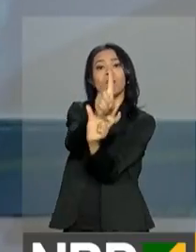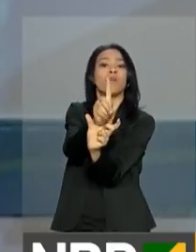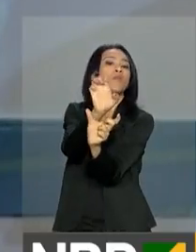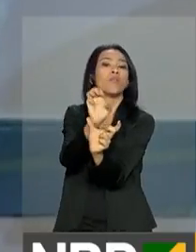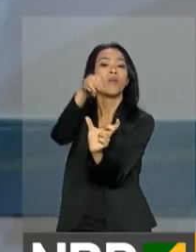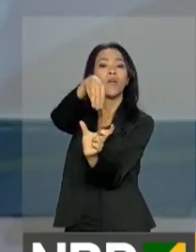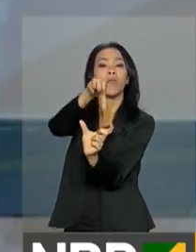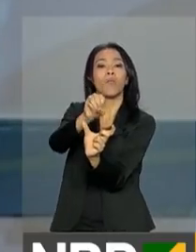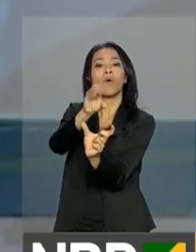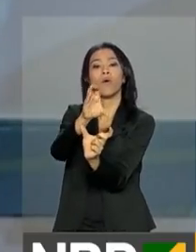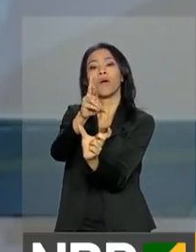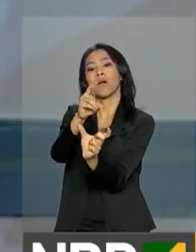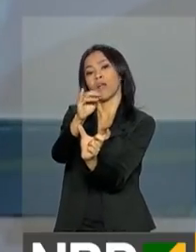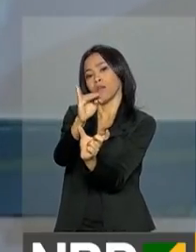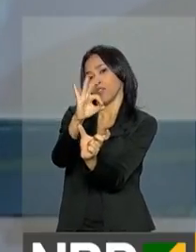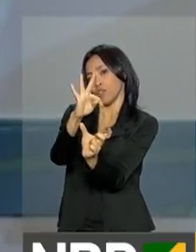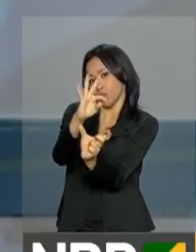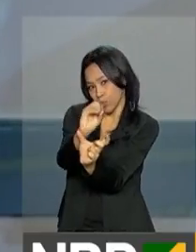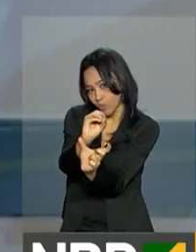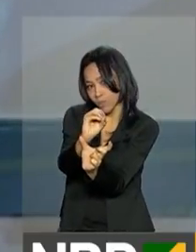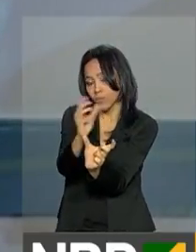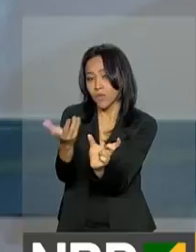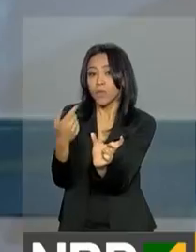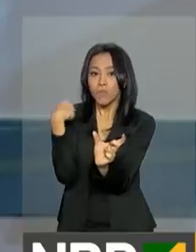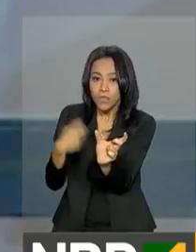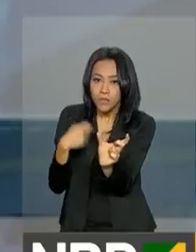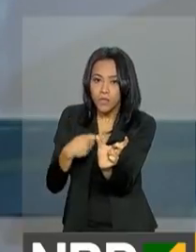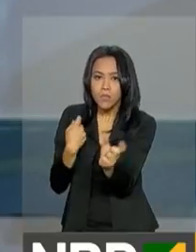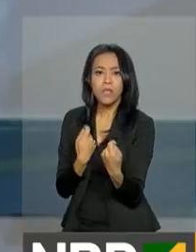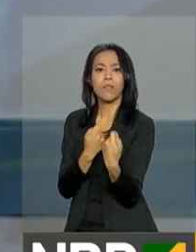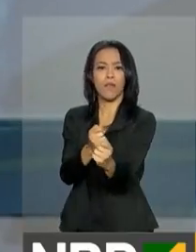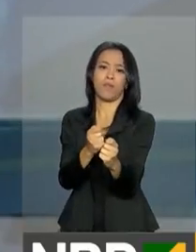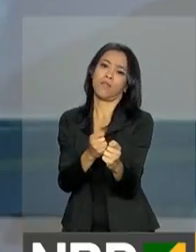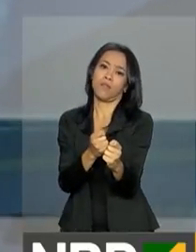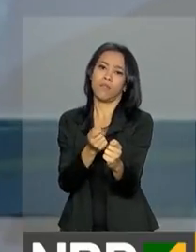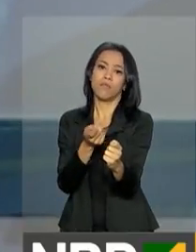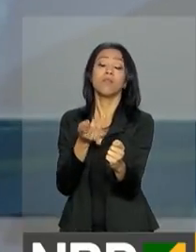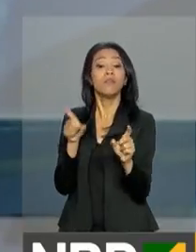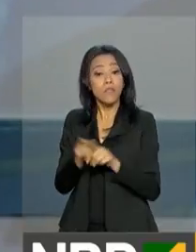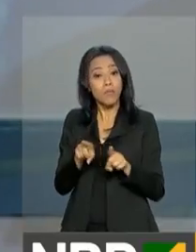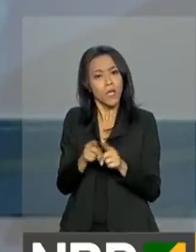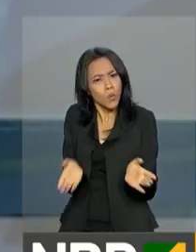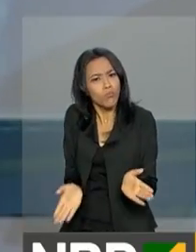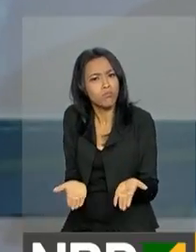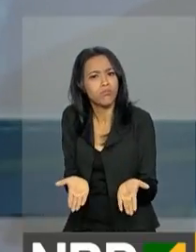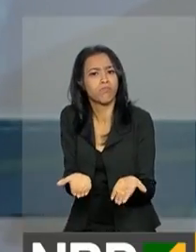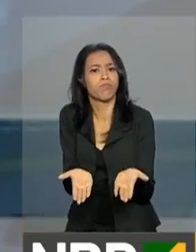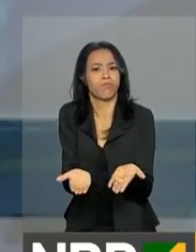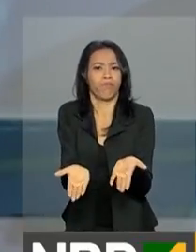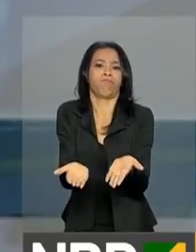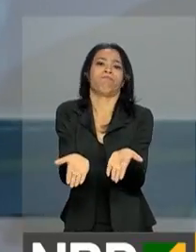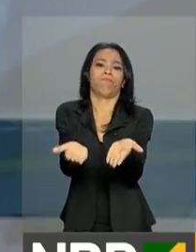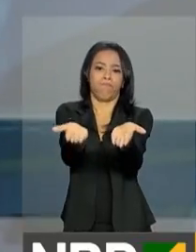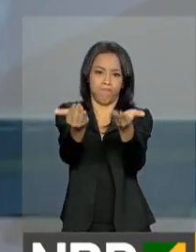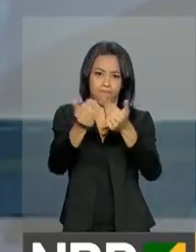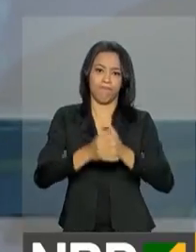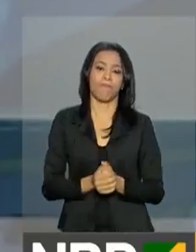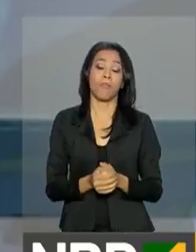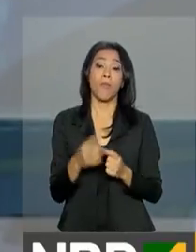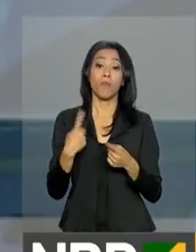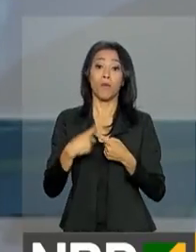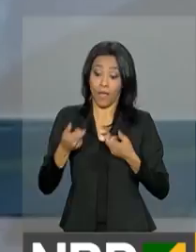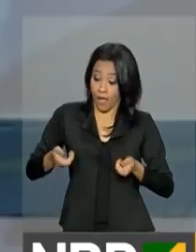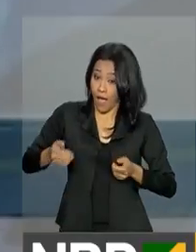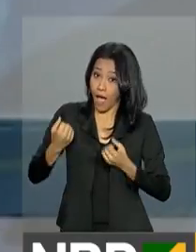que defendê-la e até cultivá-la. Interessante, a defesa pressupõe um